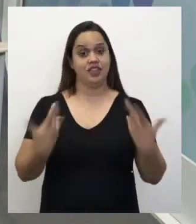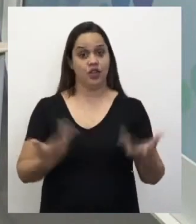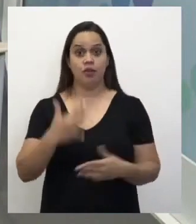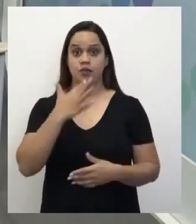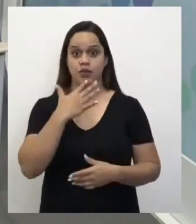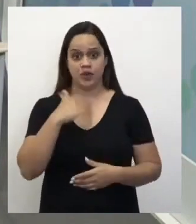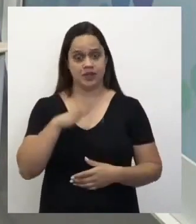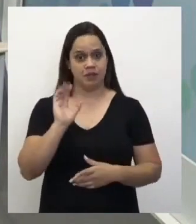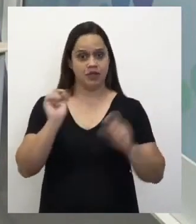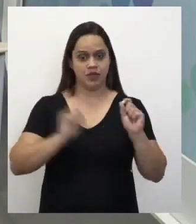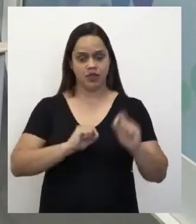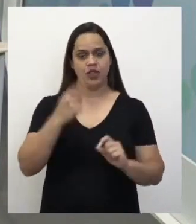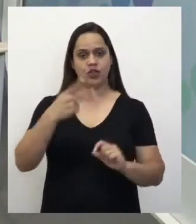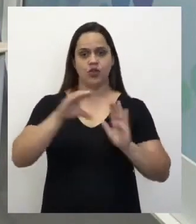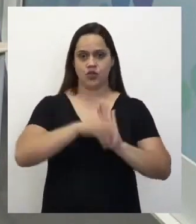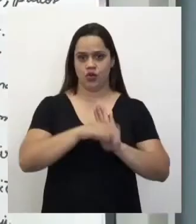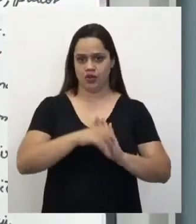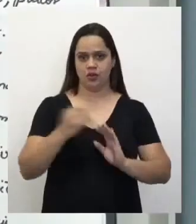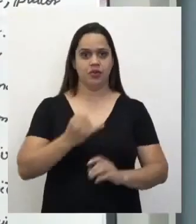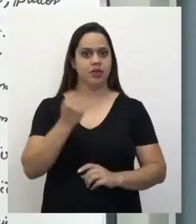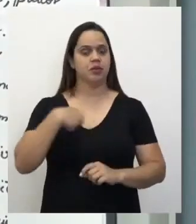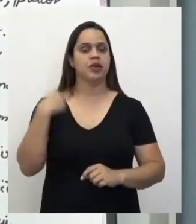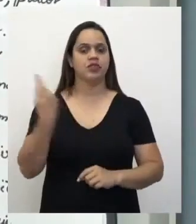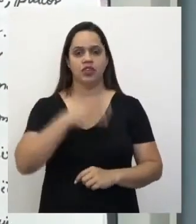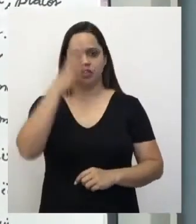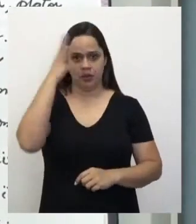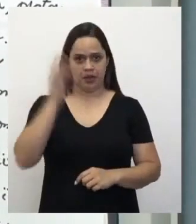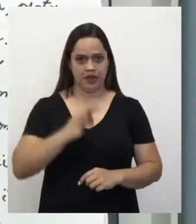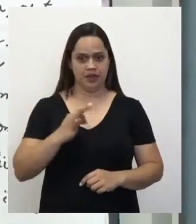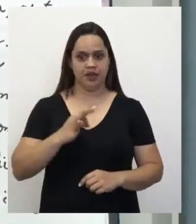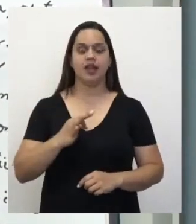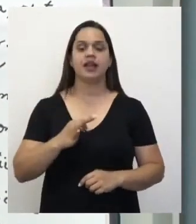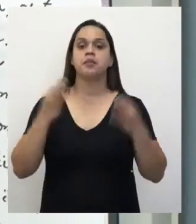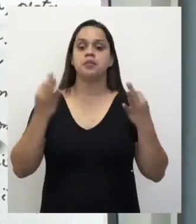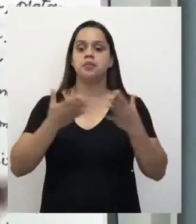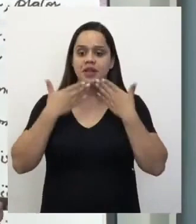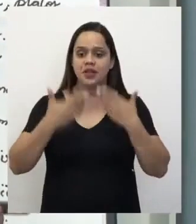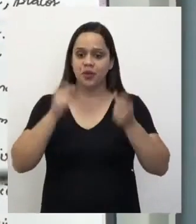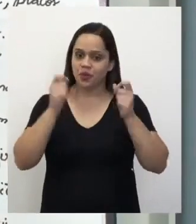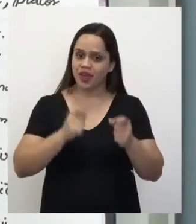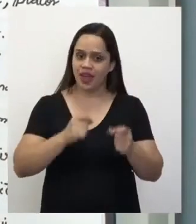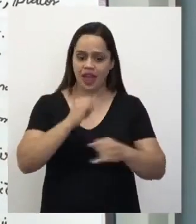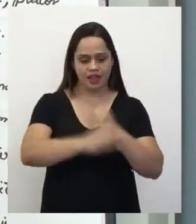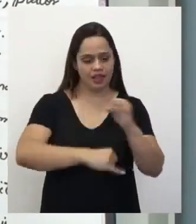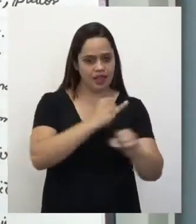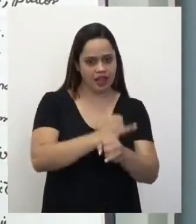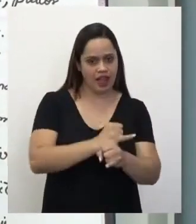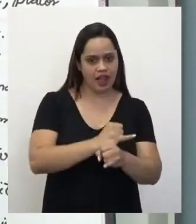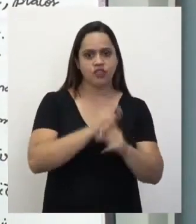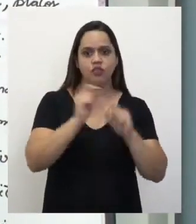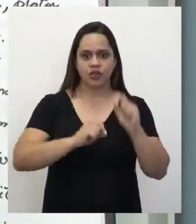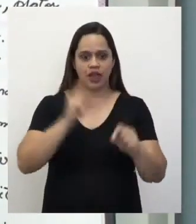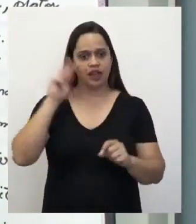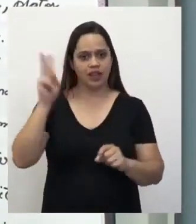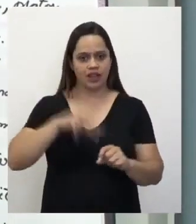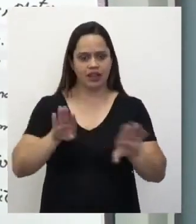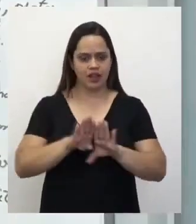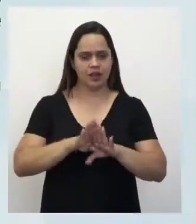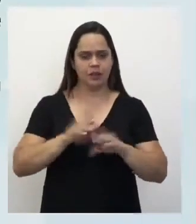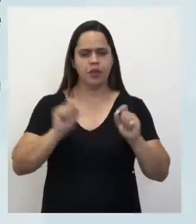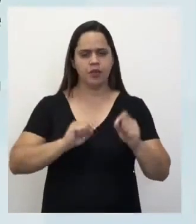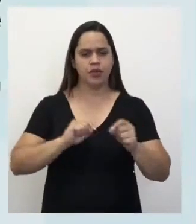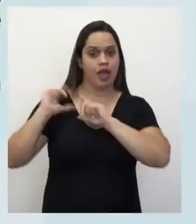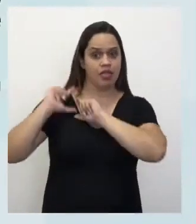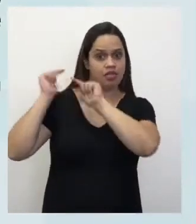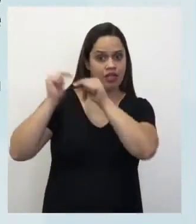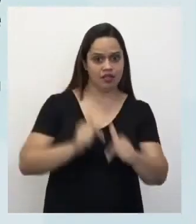pouquinho de dois conceitos importantes para a gente entender essa questão, né, da internet, que é a questão da tradição e da ruptura cultural. A tradição, gente,